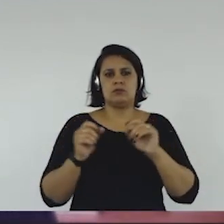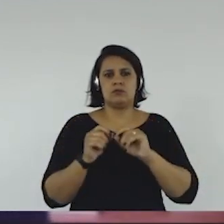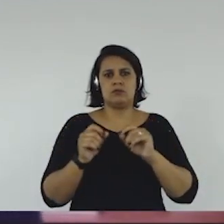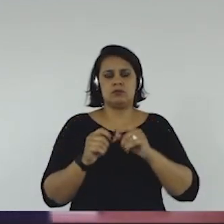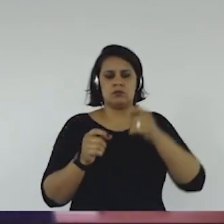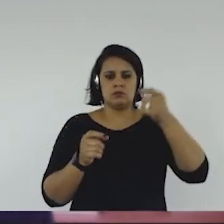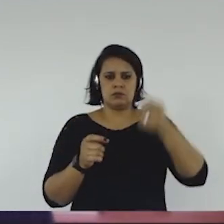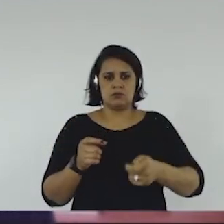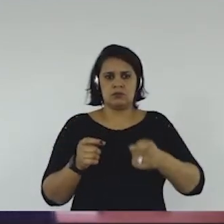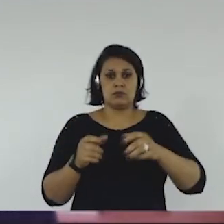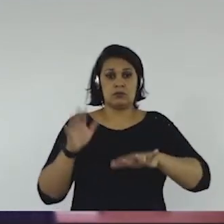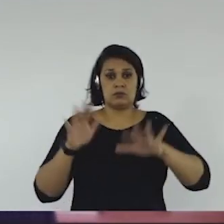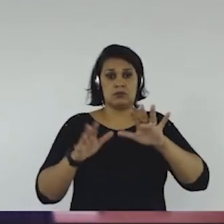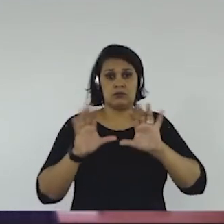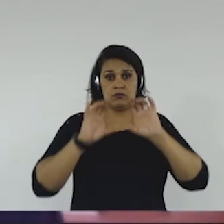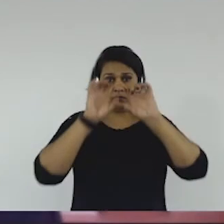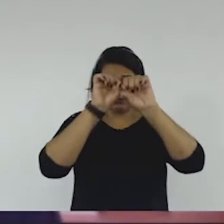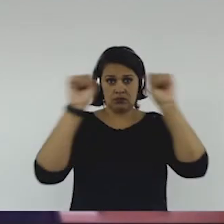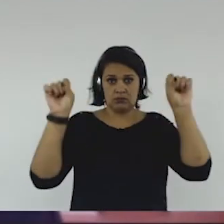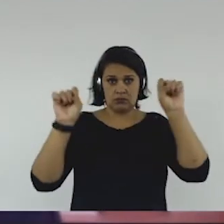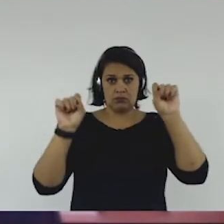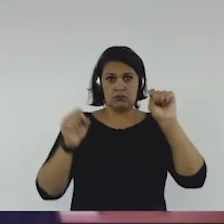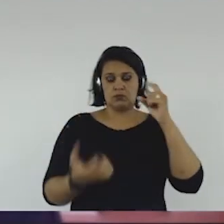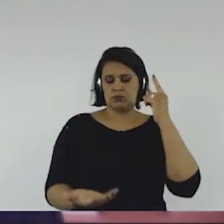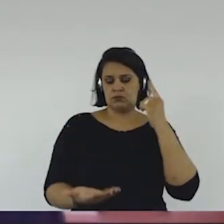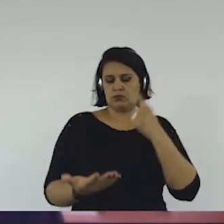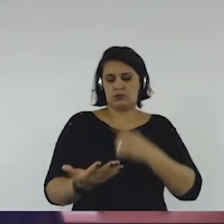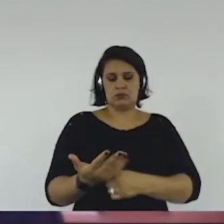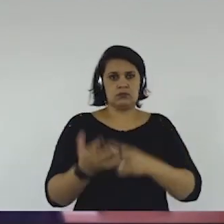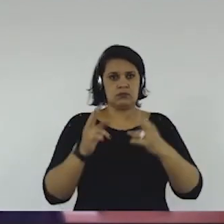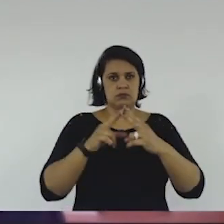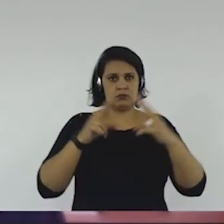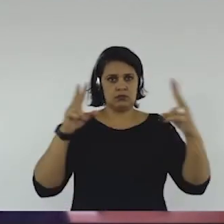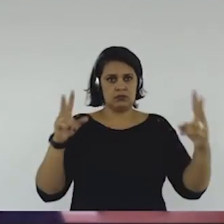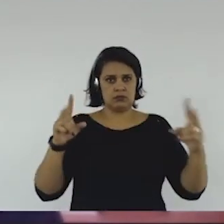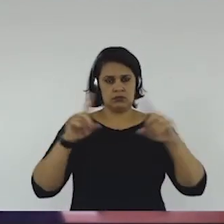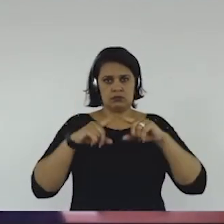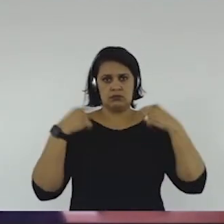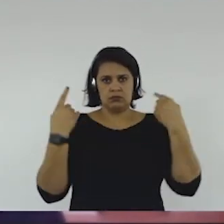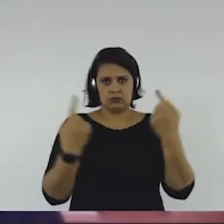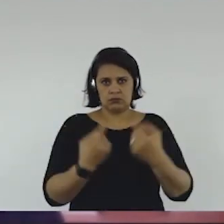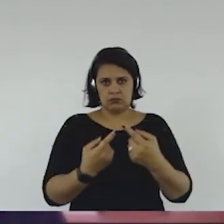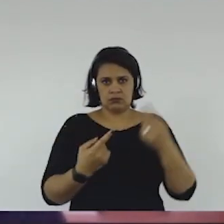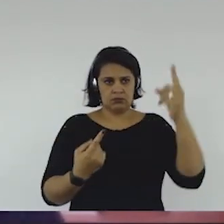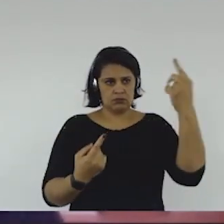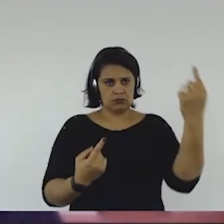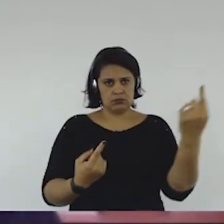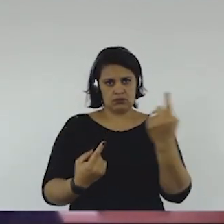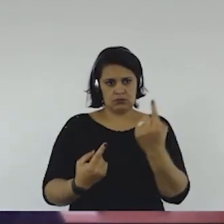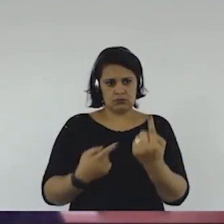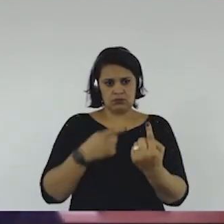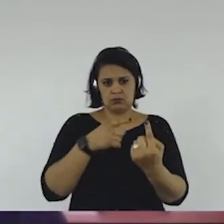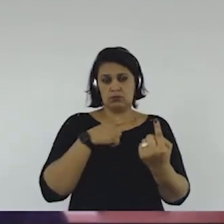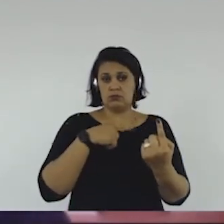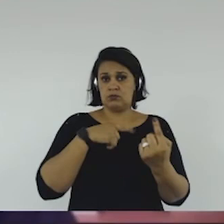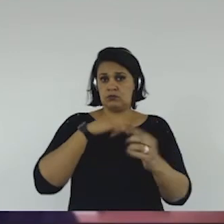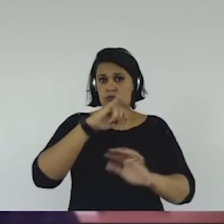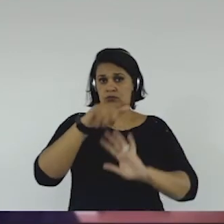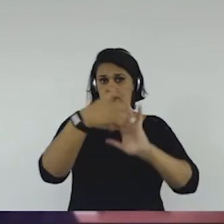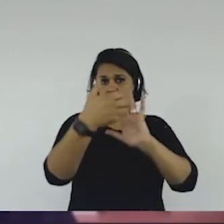conveniência sua, tribunal, ele marque uma audiência virtual quando, pelo menos, uma das partes tem